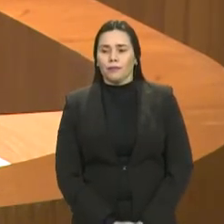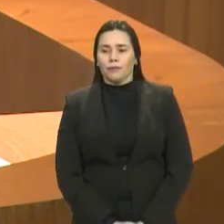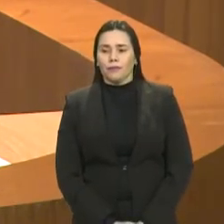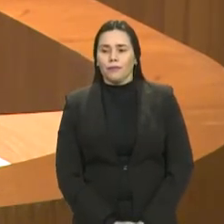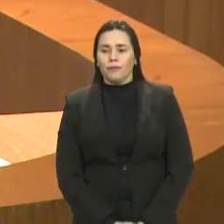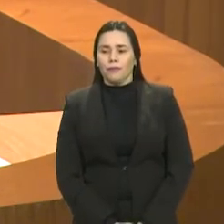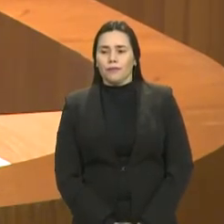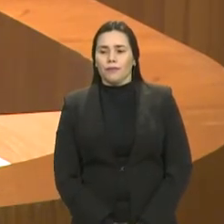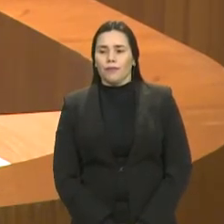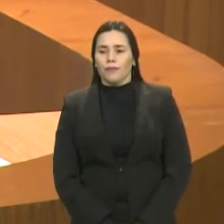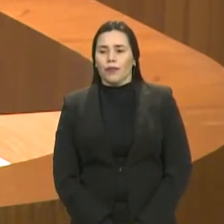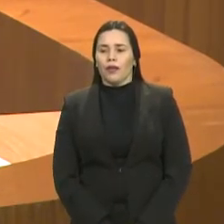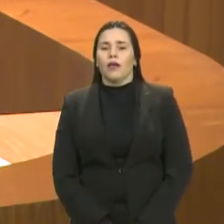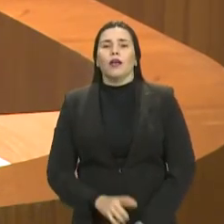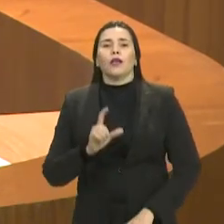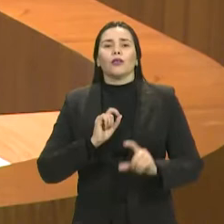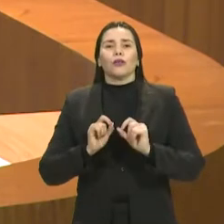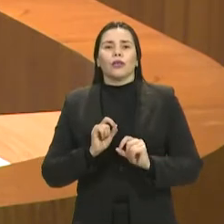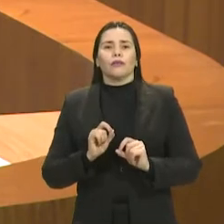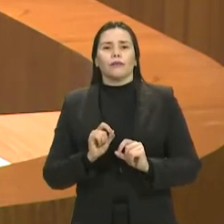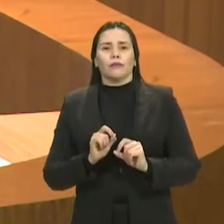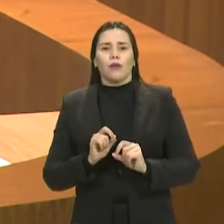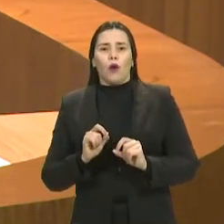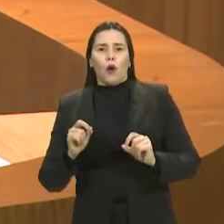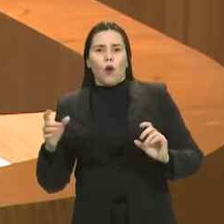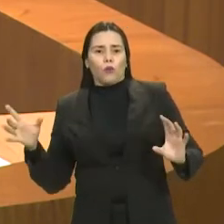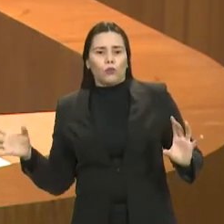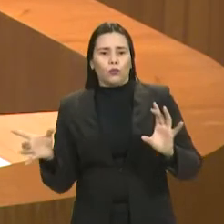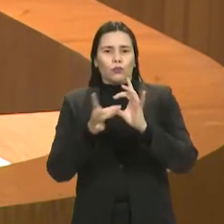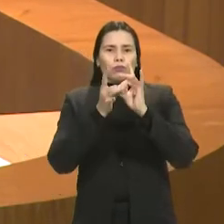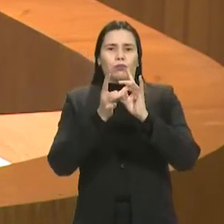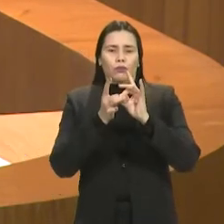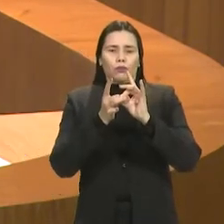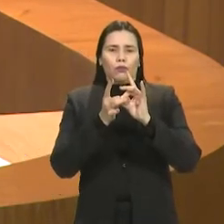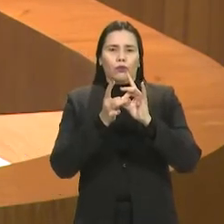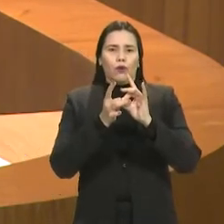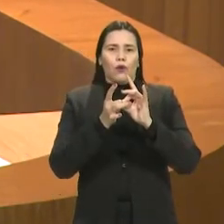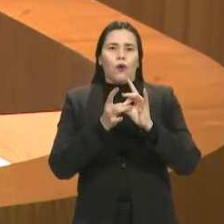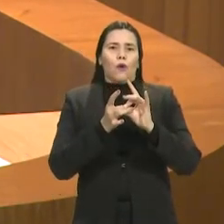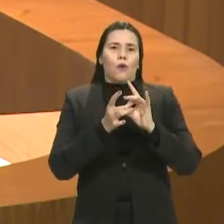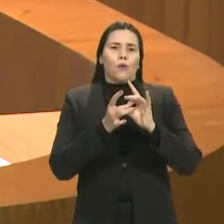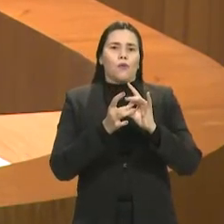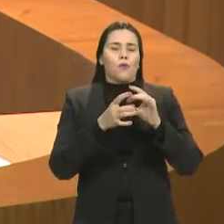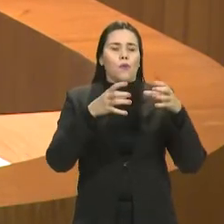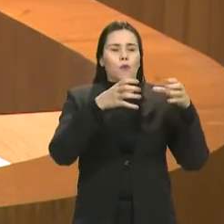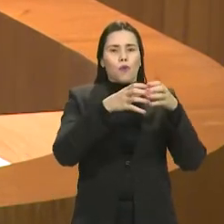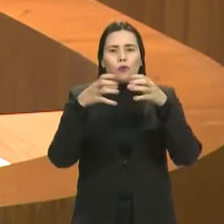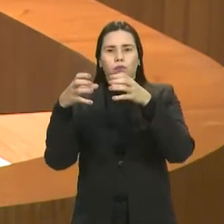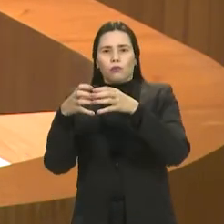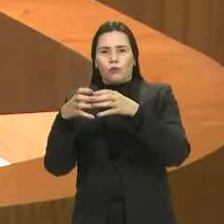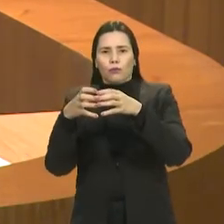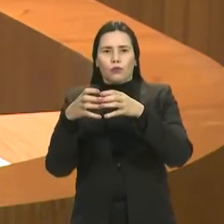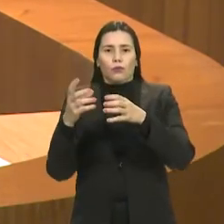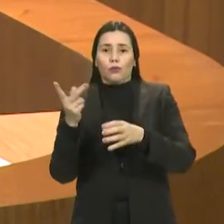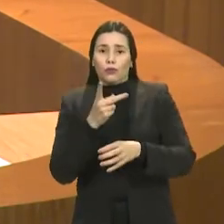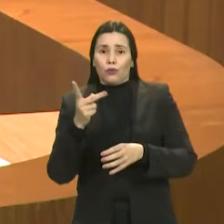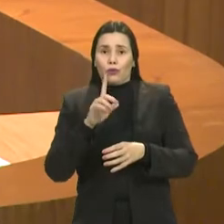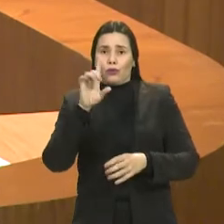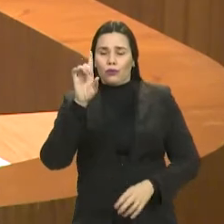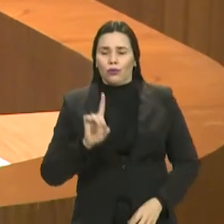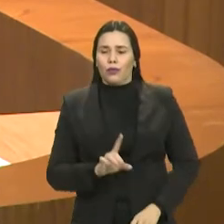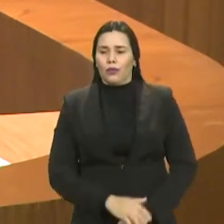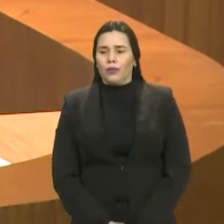uma coalizão de direita no nosso estado contamos agora no Congresso Federal com o deputado